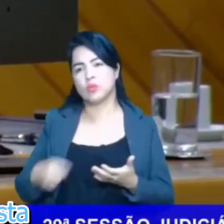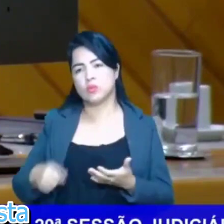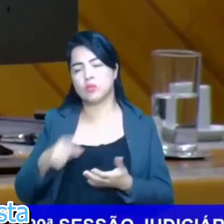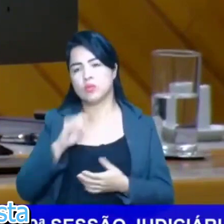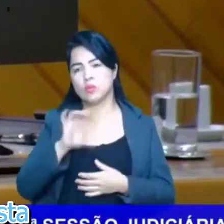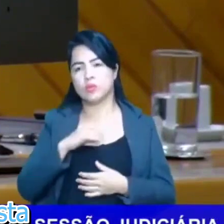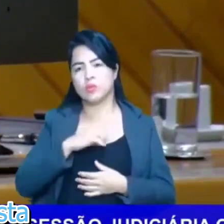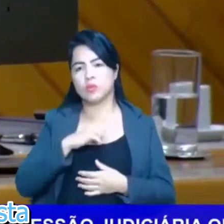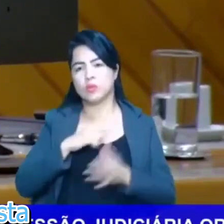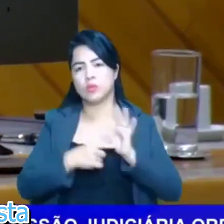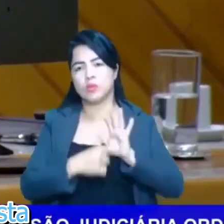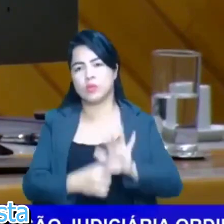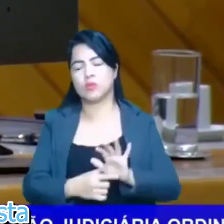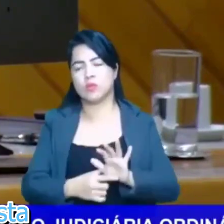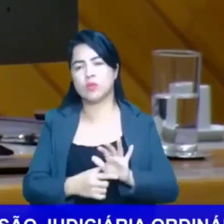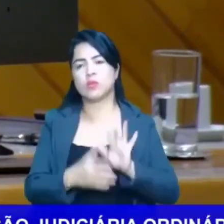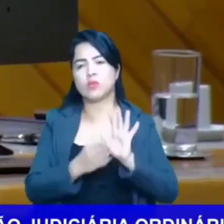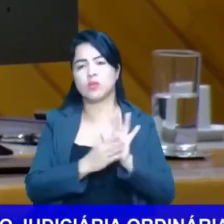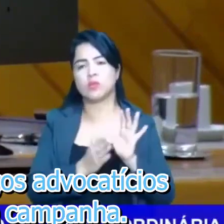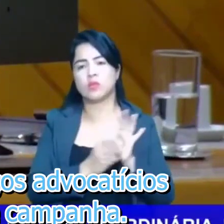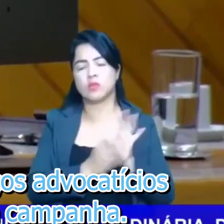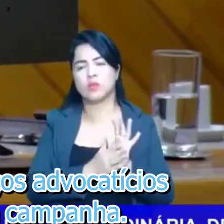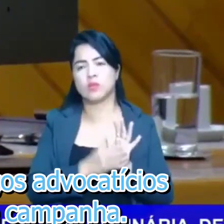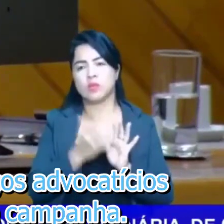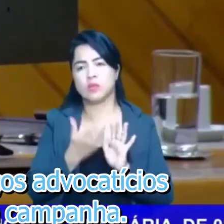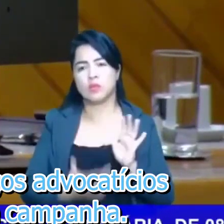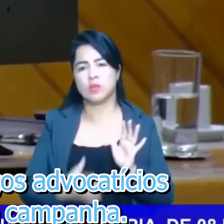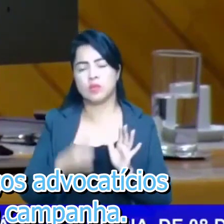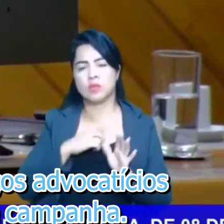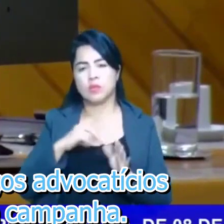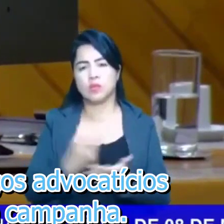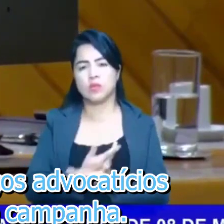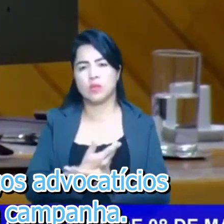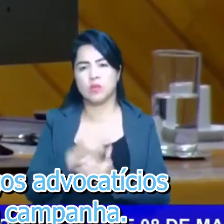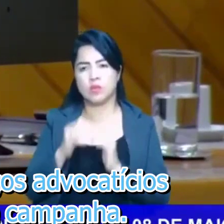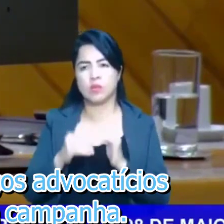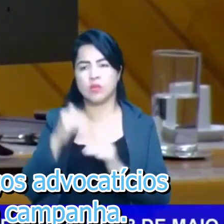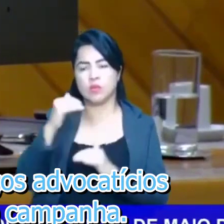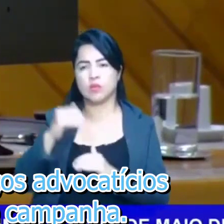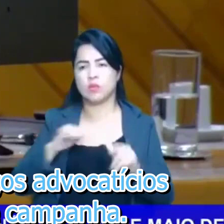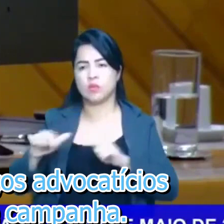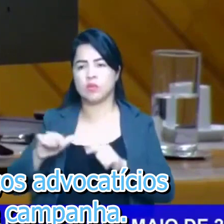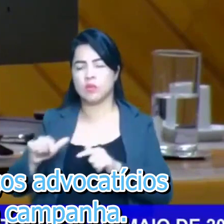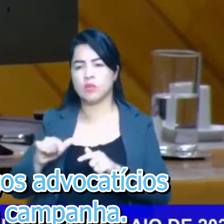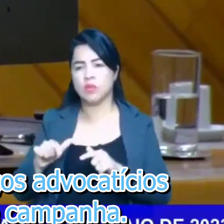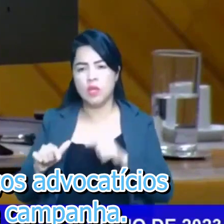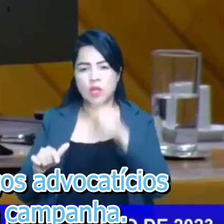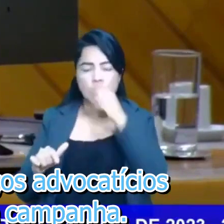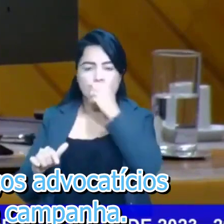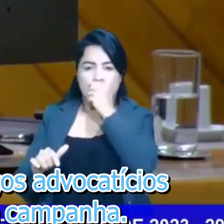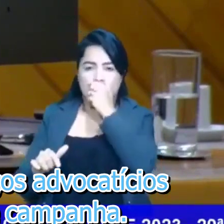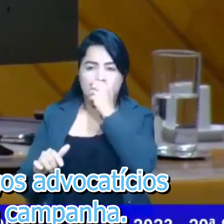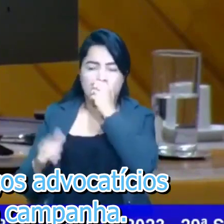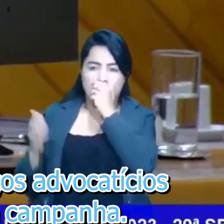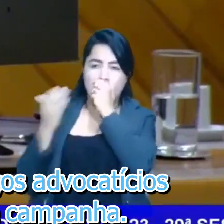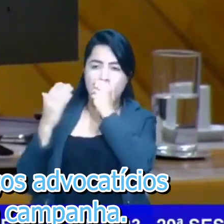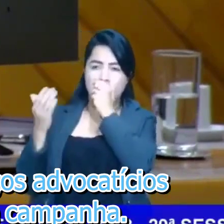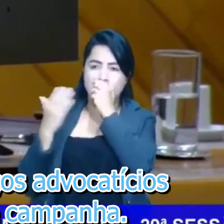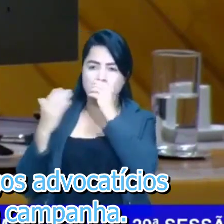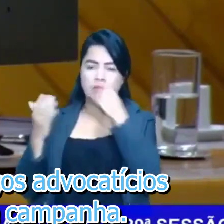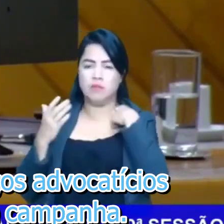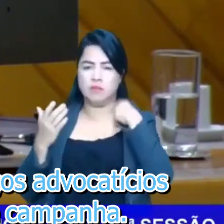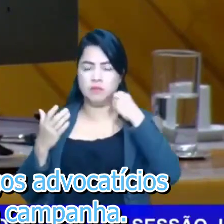gastos apenas evidencia que a prestadora de contas realizou despesas superiores com serviços advocatícios em comparação aos